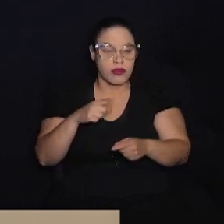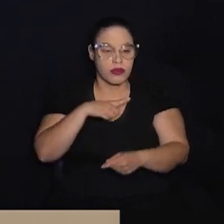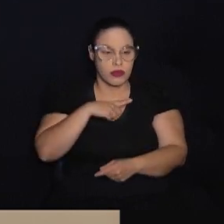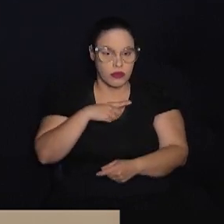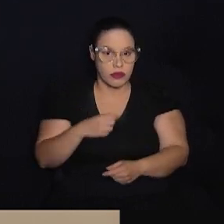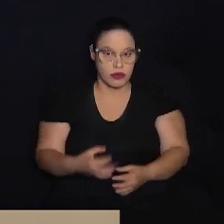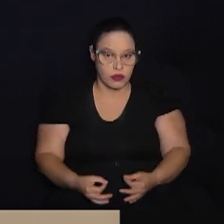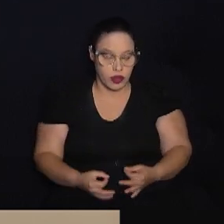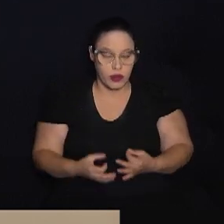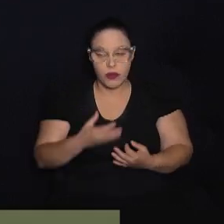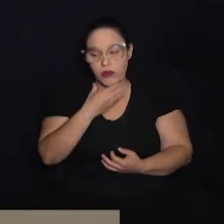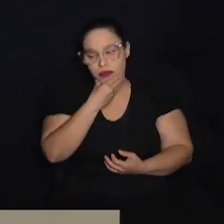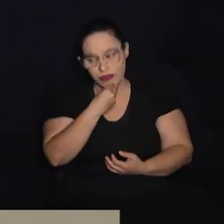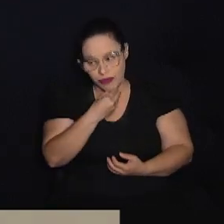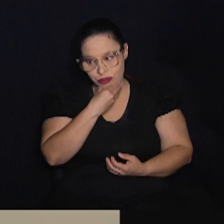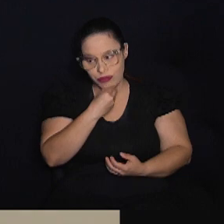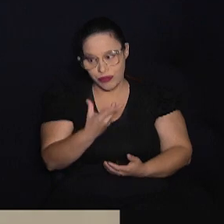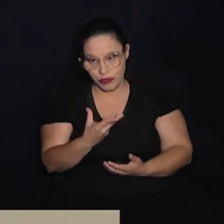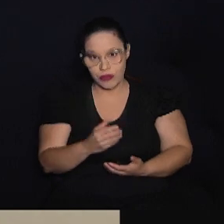no sexo masculino.